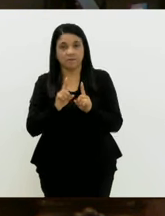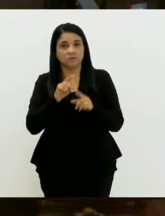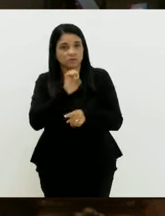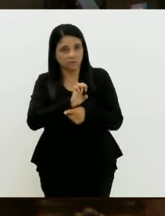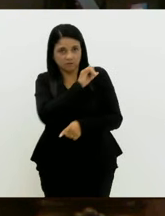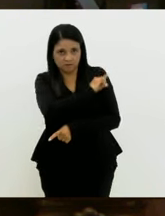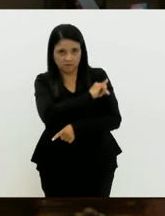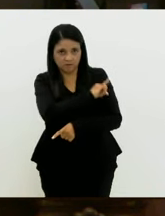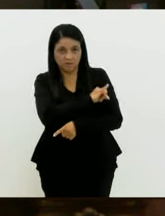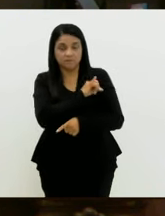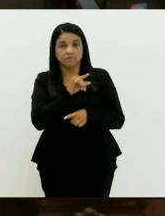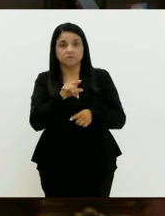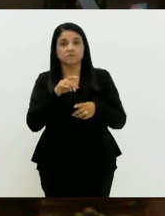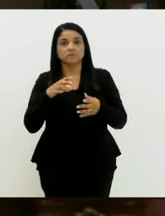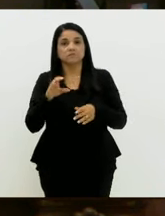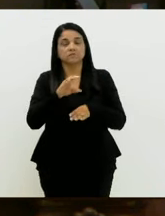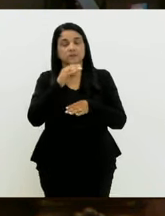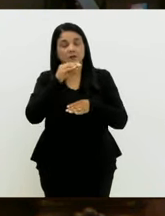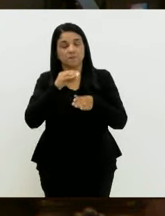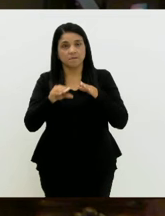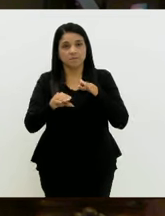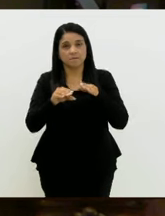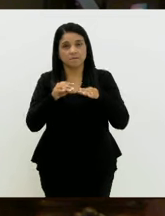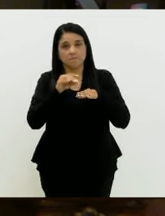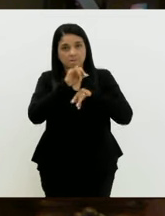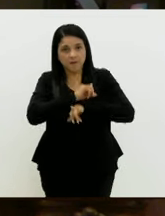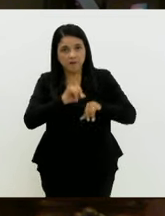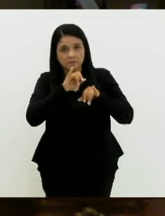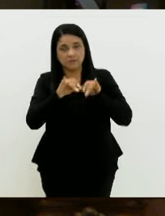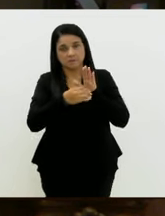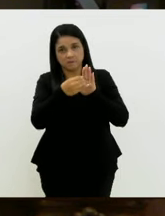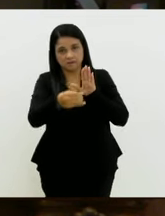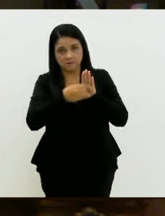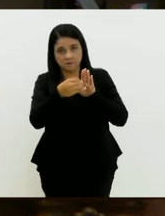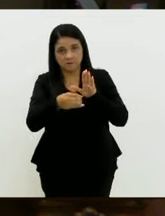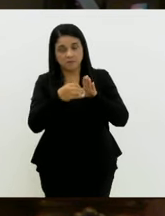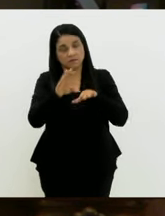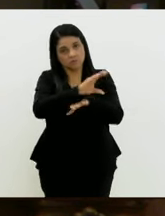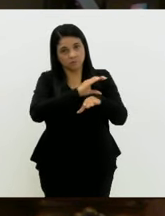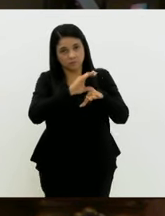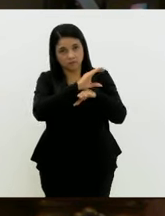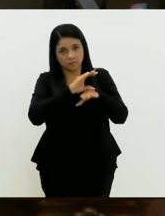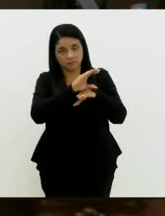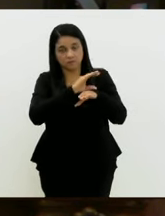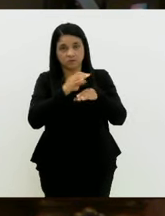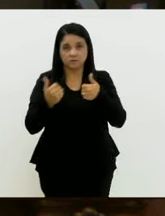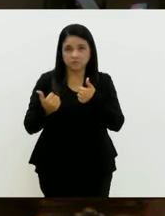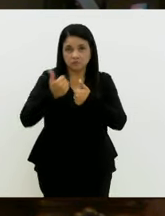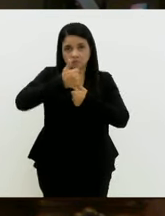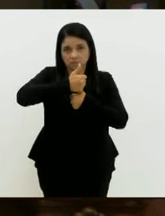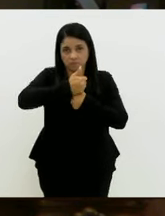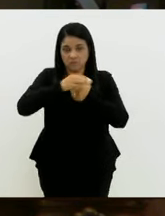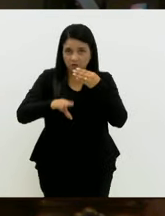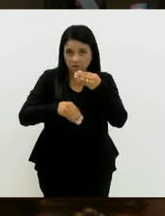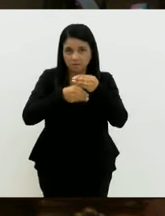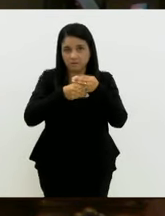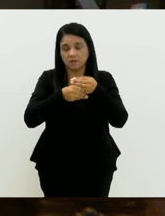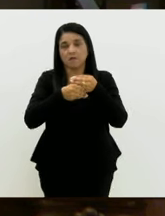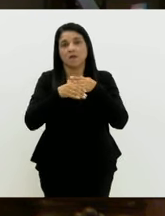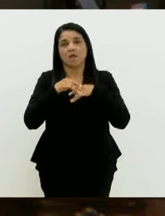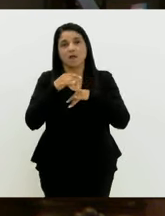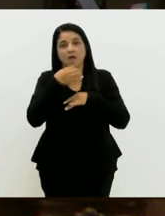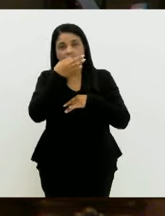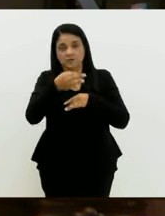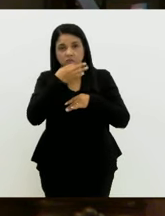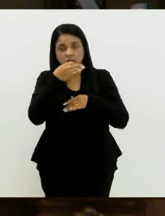Pareceres das comissões Constituição e Justiça pela Constitucionalidade com emendas, concluindo por substitutivo, de Assuntos da Criança,